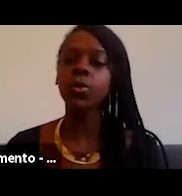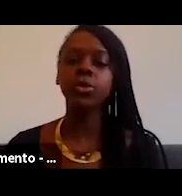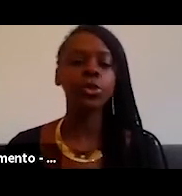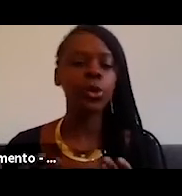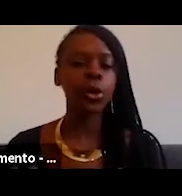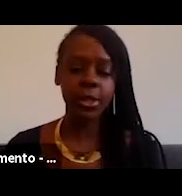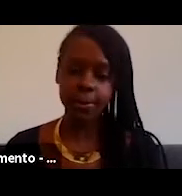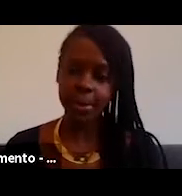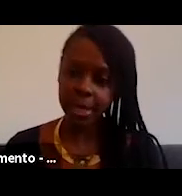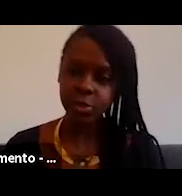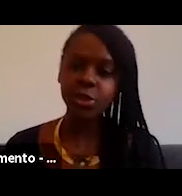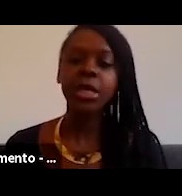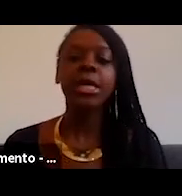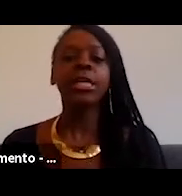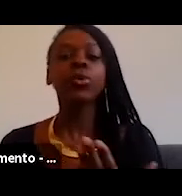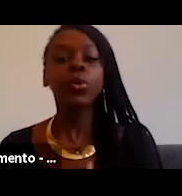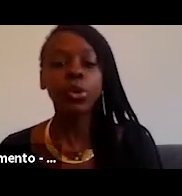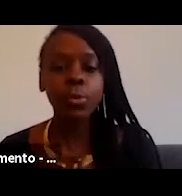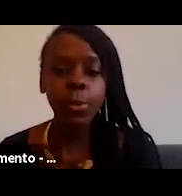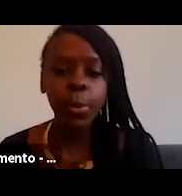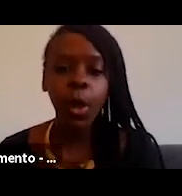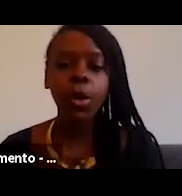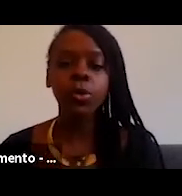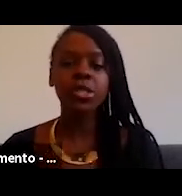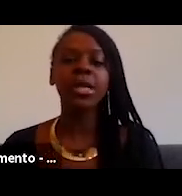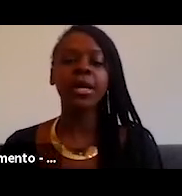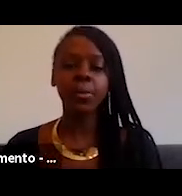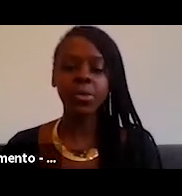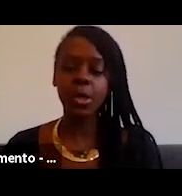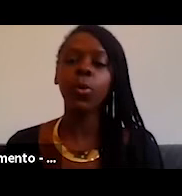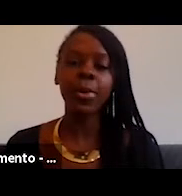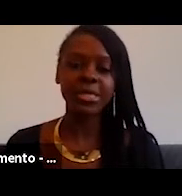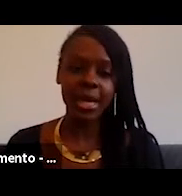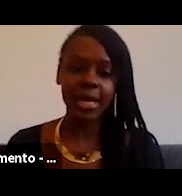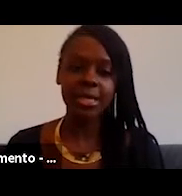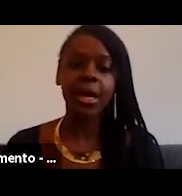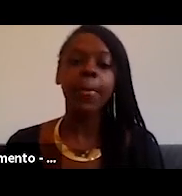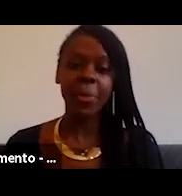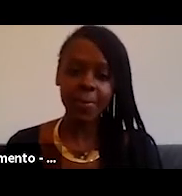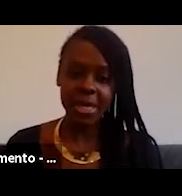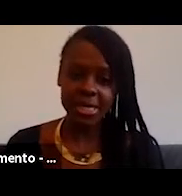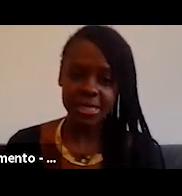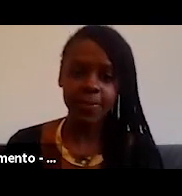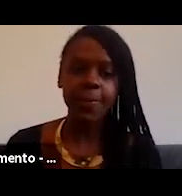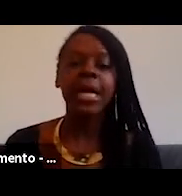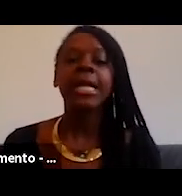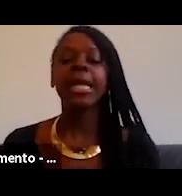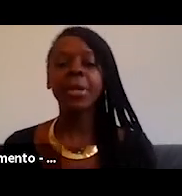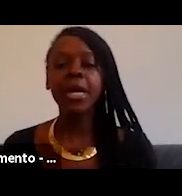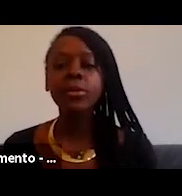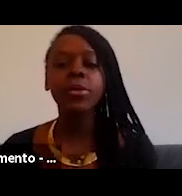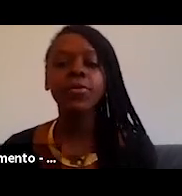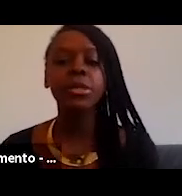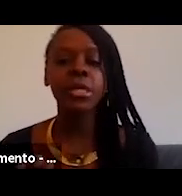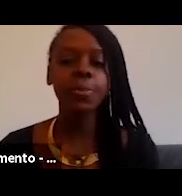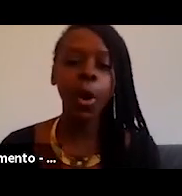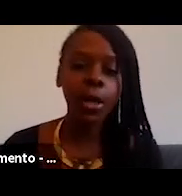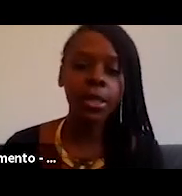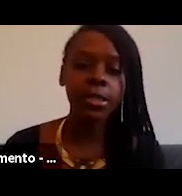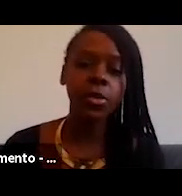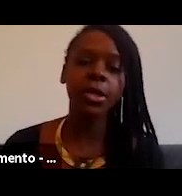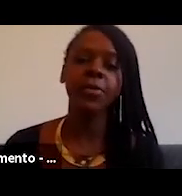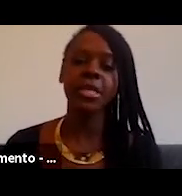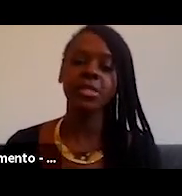perguntas ao longo de todo o debate e no último bloco nós traremos algumas delas para a mesa. Lembrando que